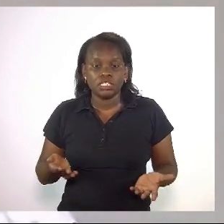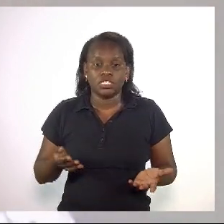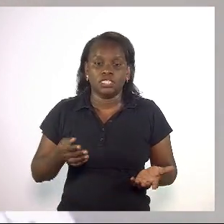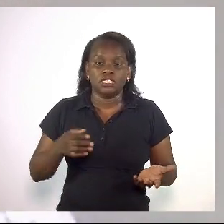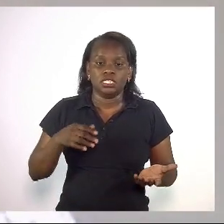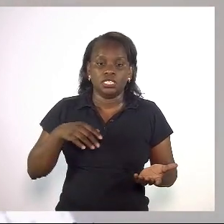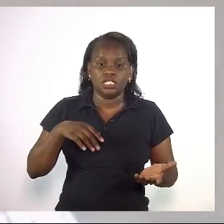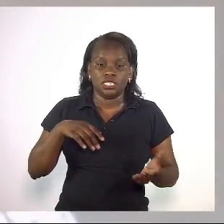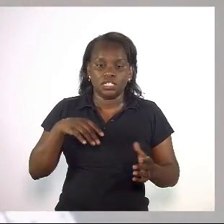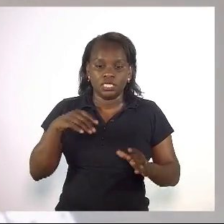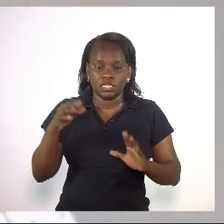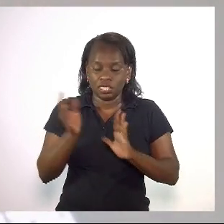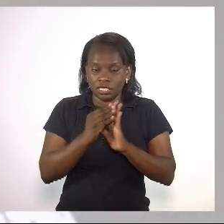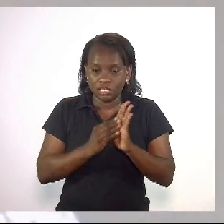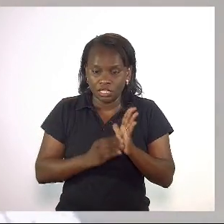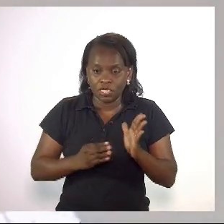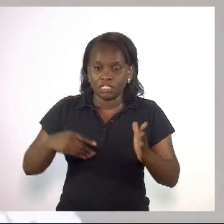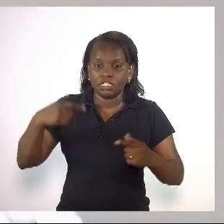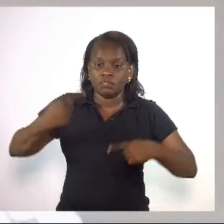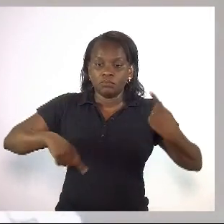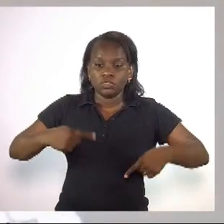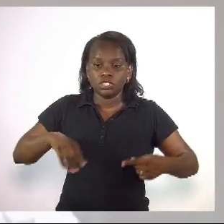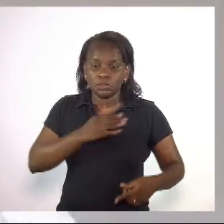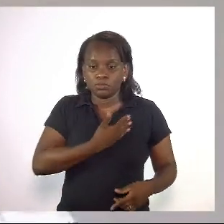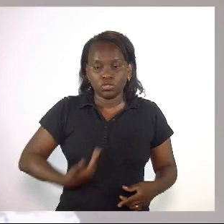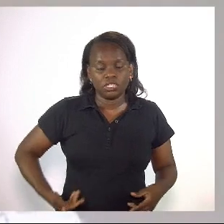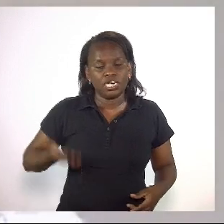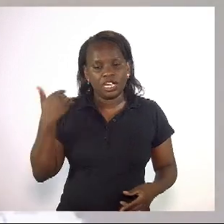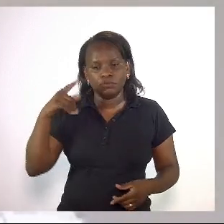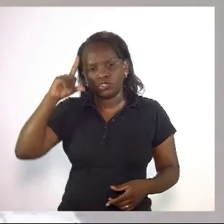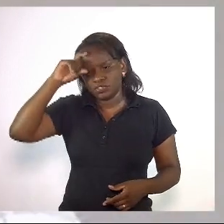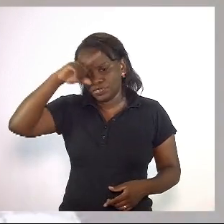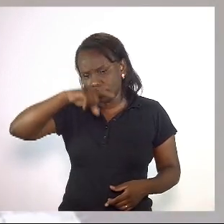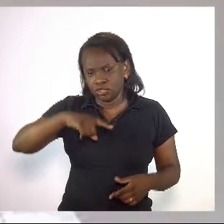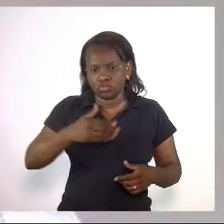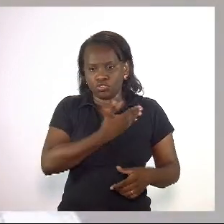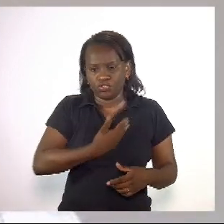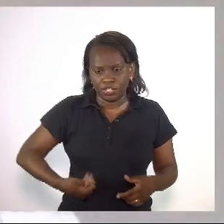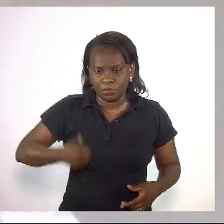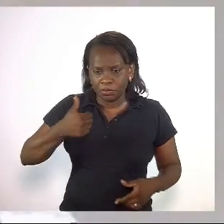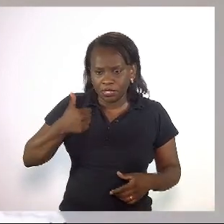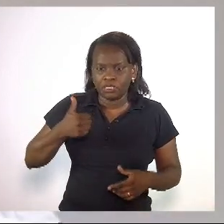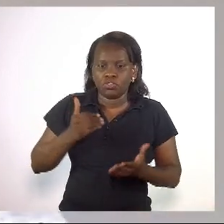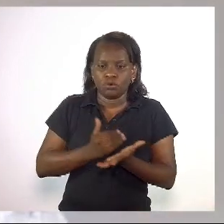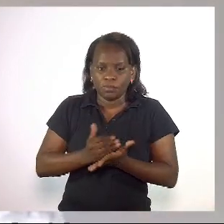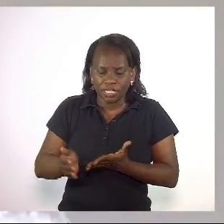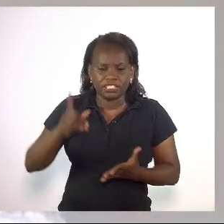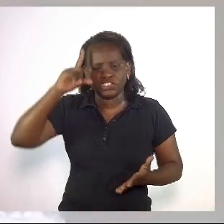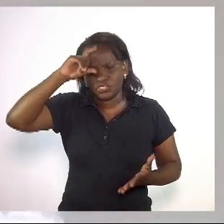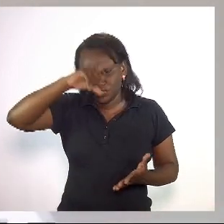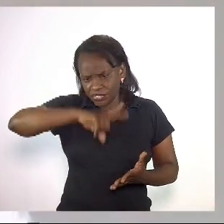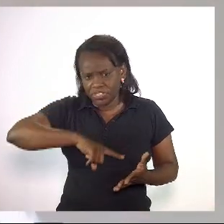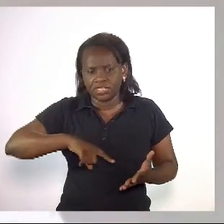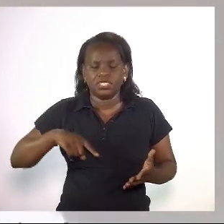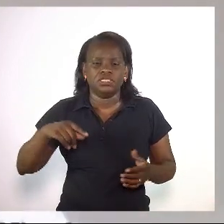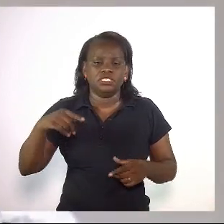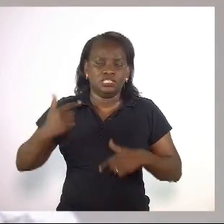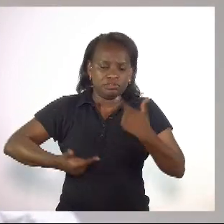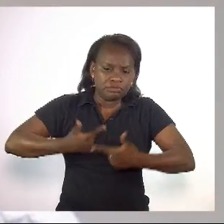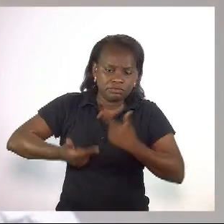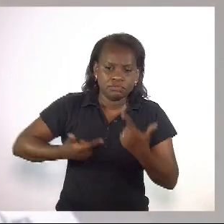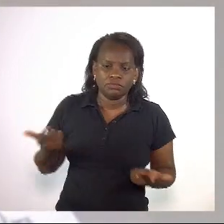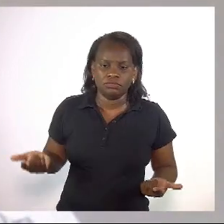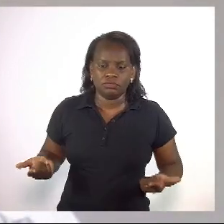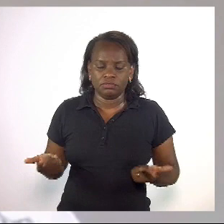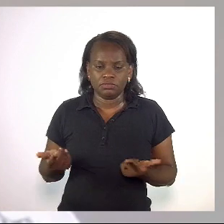investimento em políticas públicas ela é muito difícil. No primeiro ano de governo, imagino que seja especialmente mais difícil, com a troca de secretário.